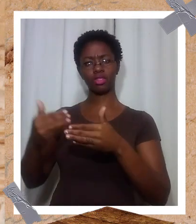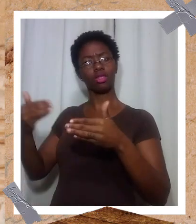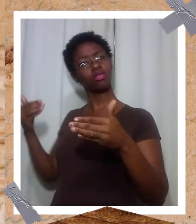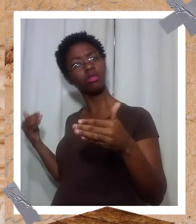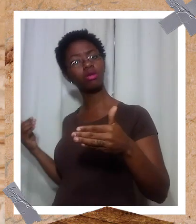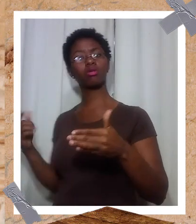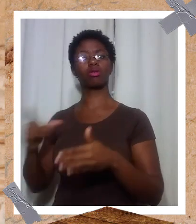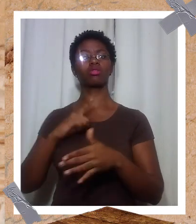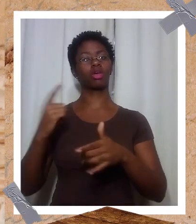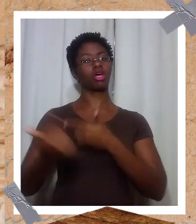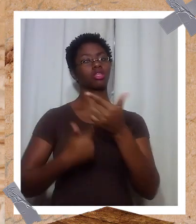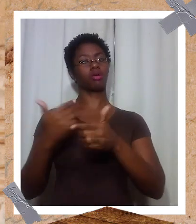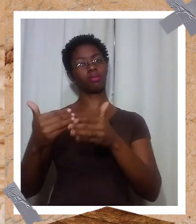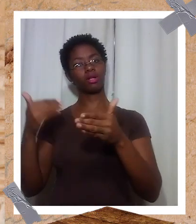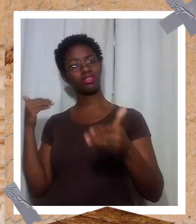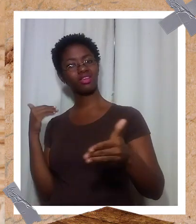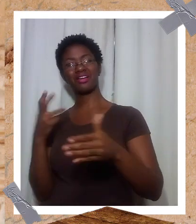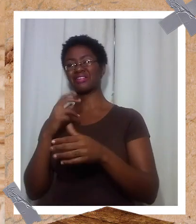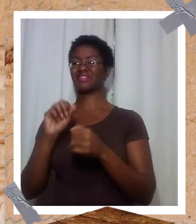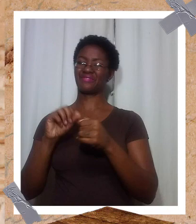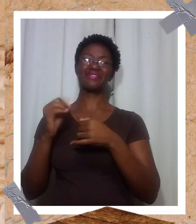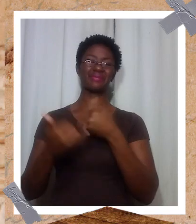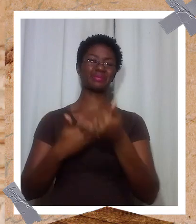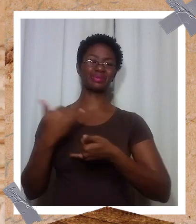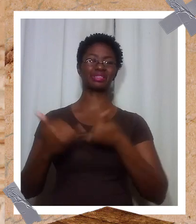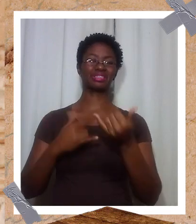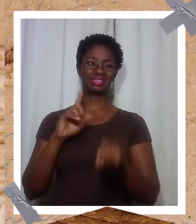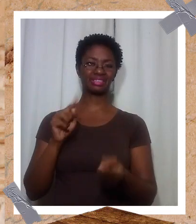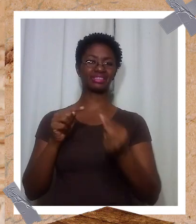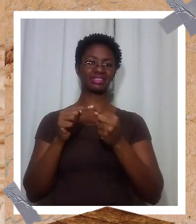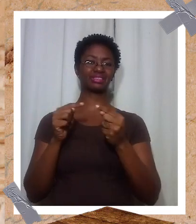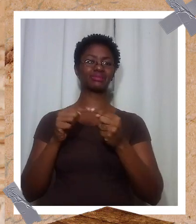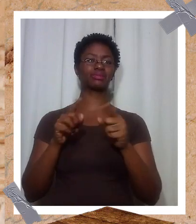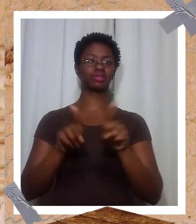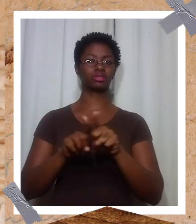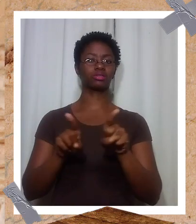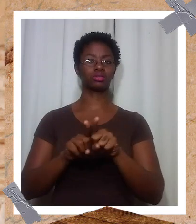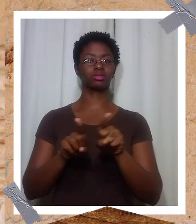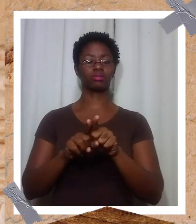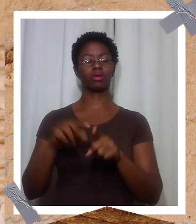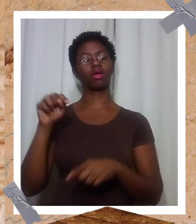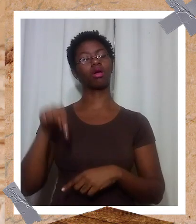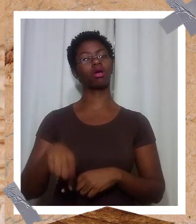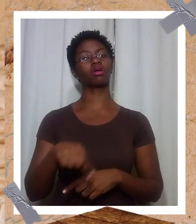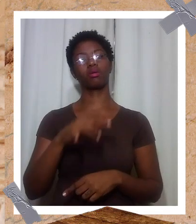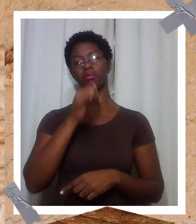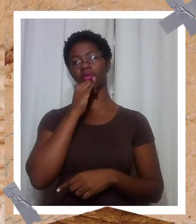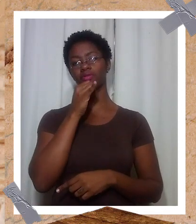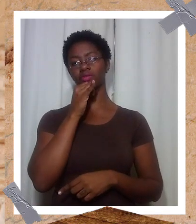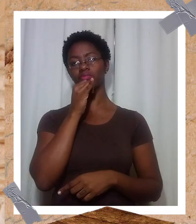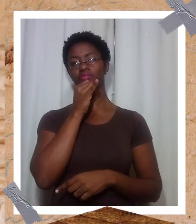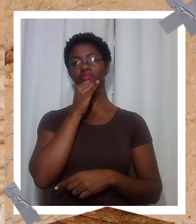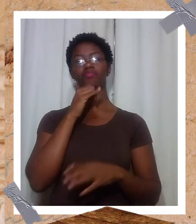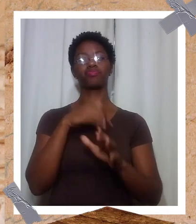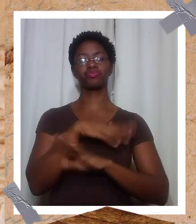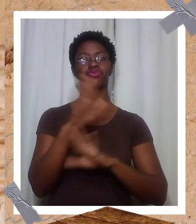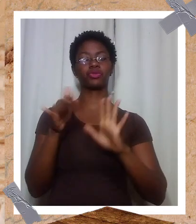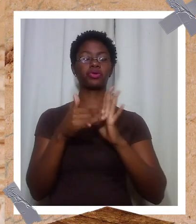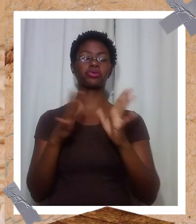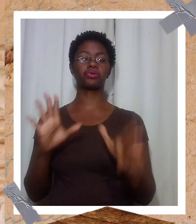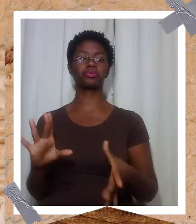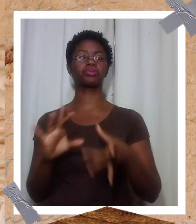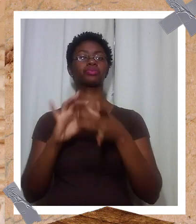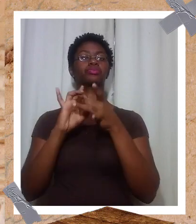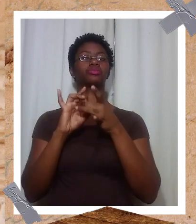Até a gente fazia umas brincadeiras relacionadas também à questão do PAC, né? Que teve toda uma questão ali relacionada